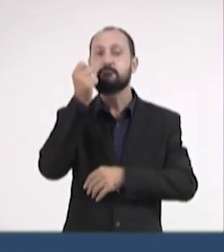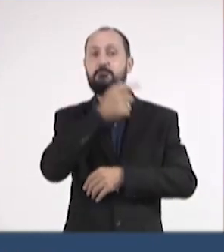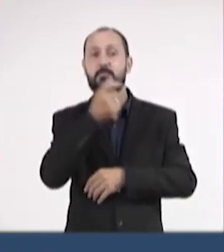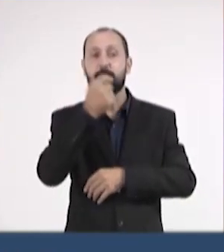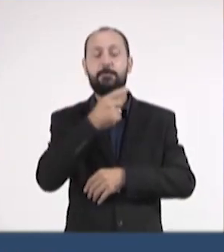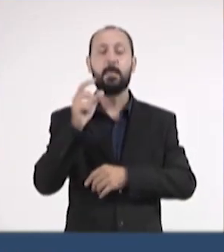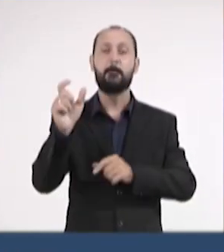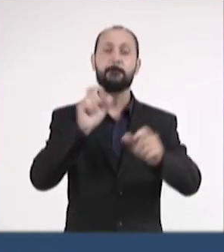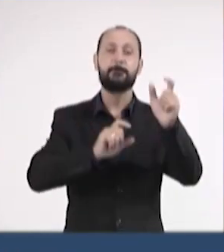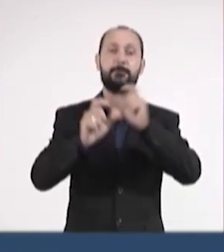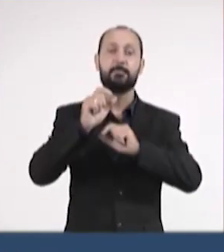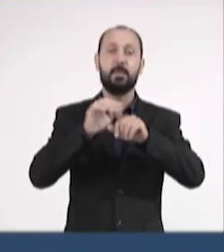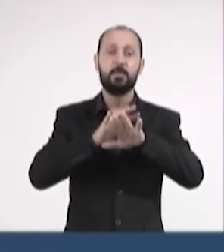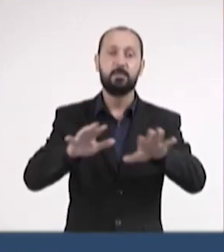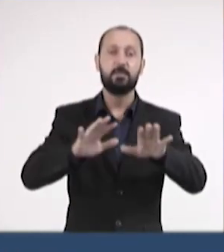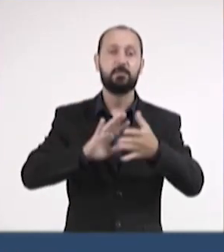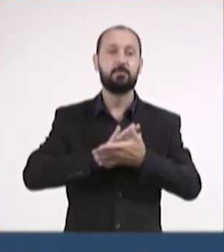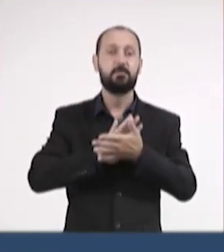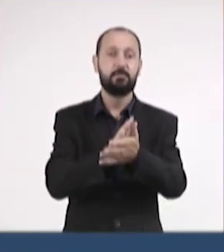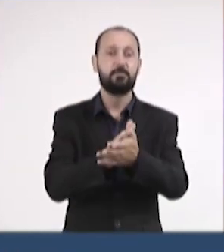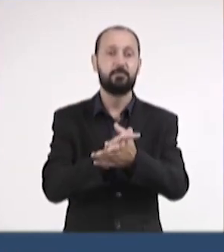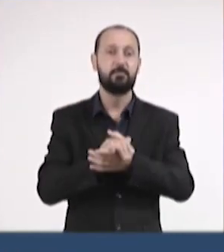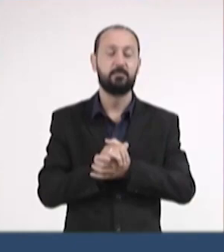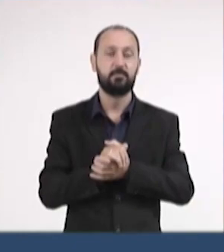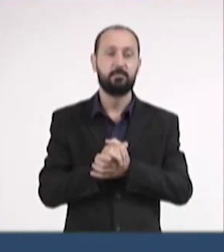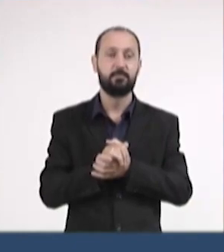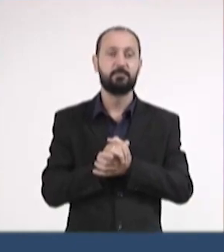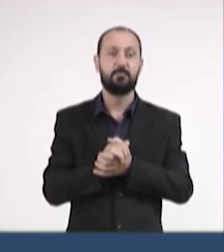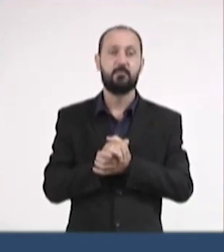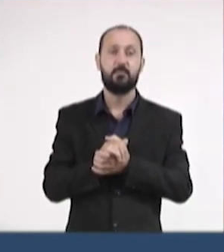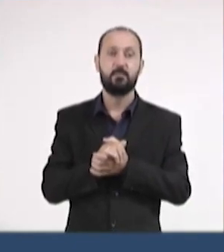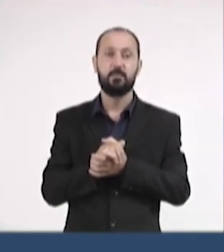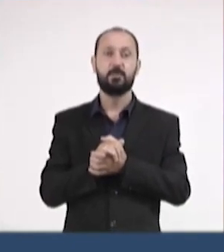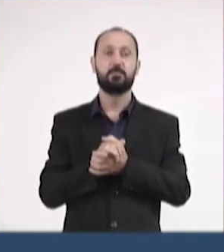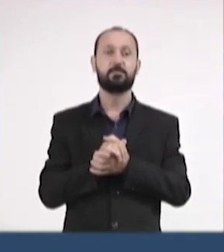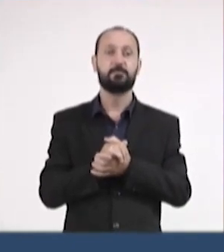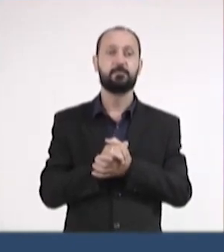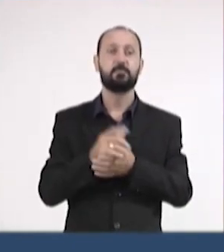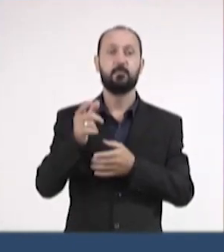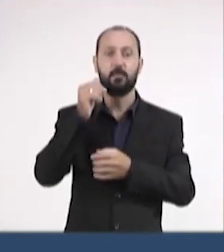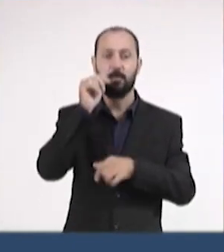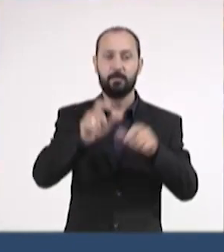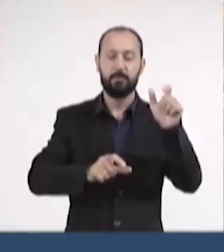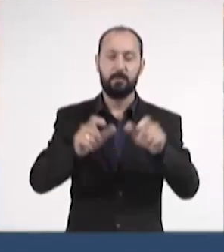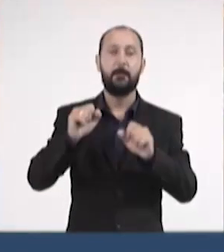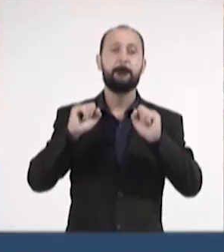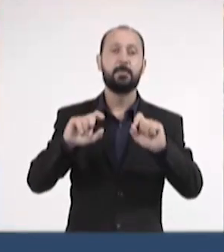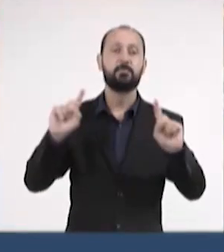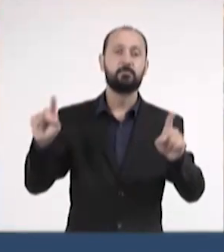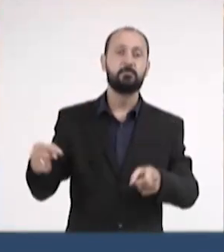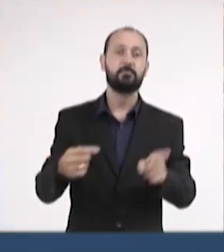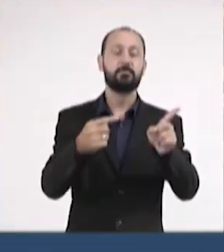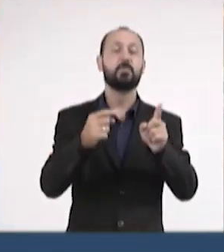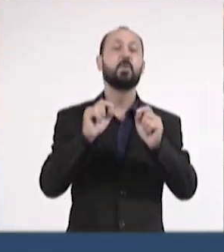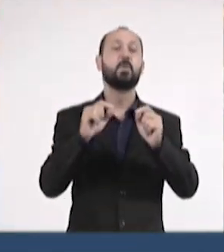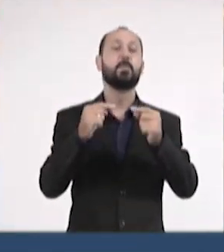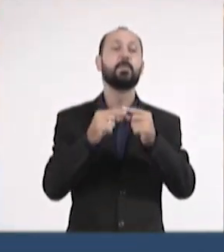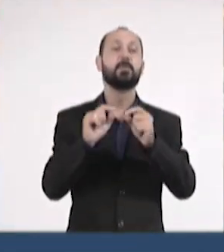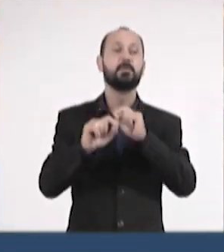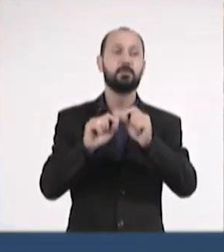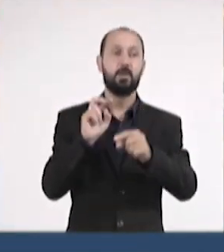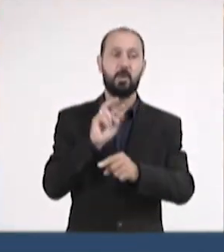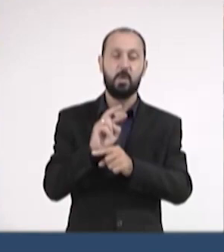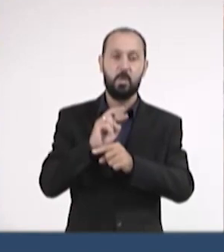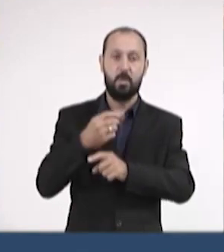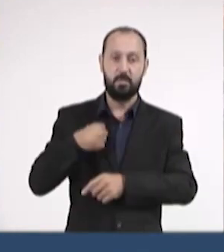contra um comentário que promove discriminação ou desigualdade, contra um ato de opressão a uma mulher, pode estar diretamente vinculado à